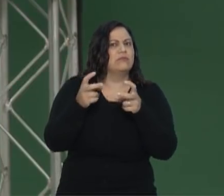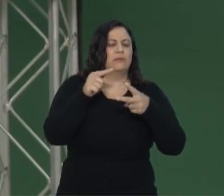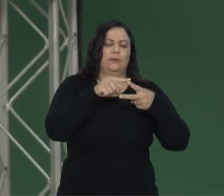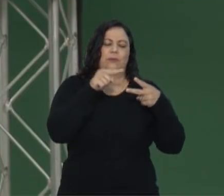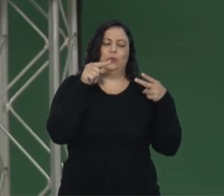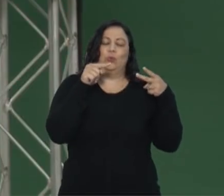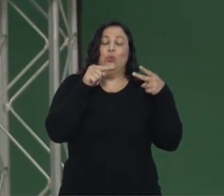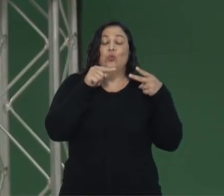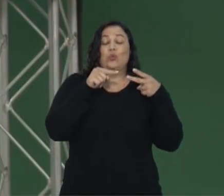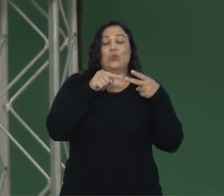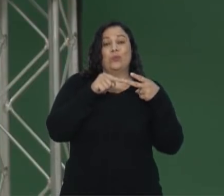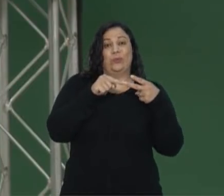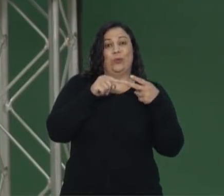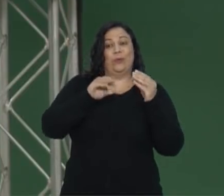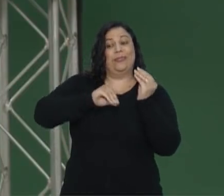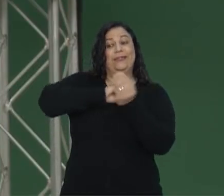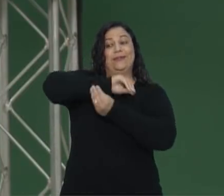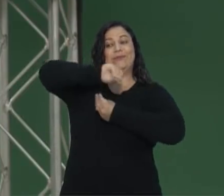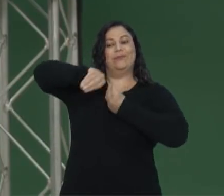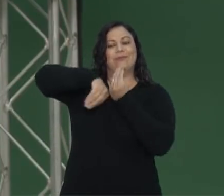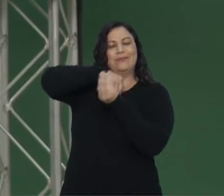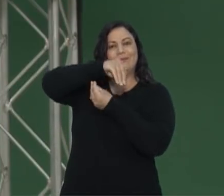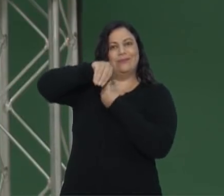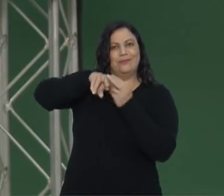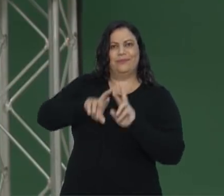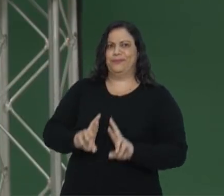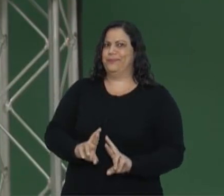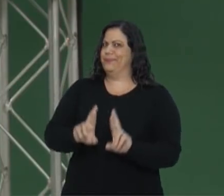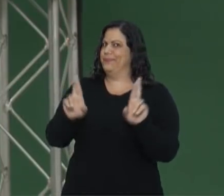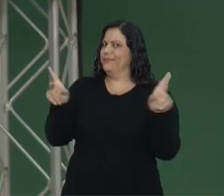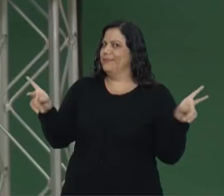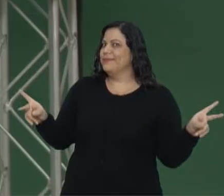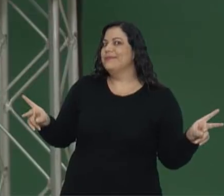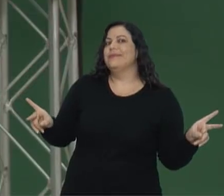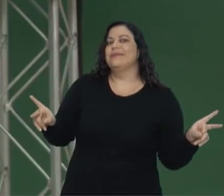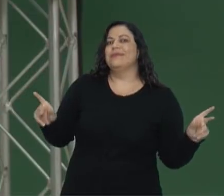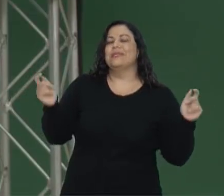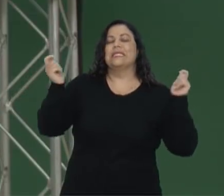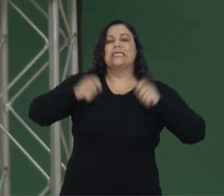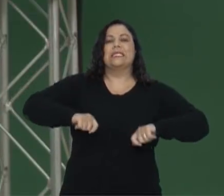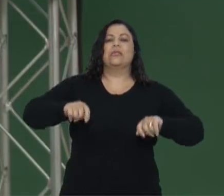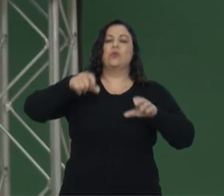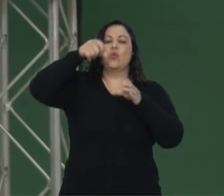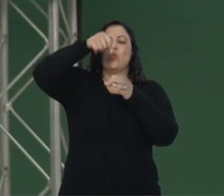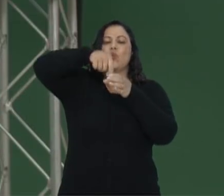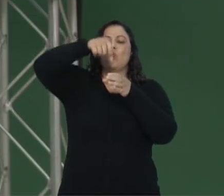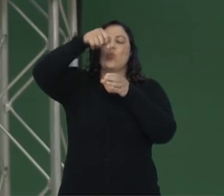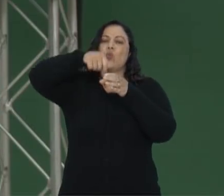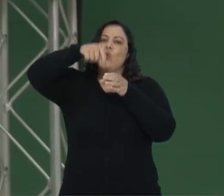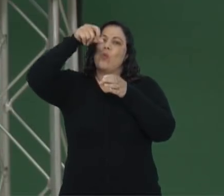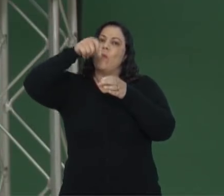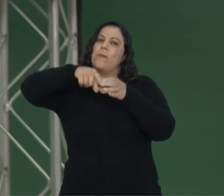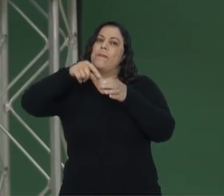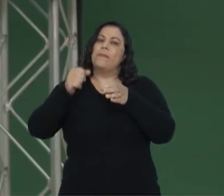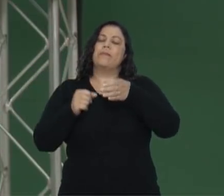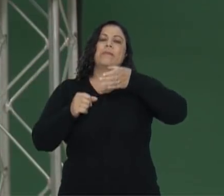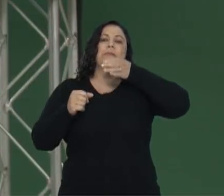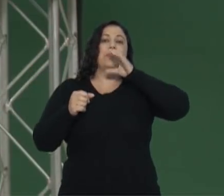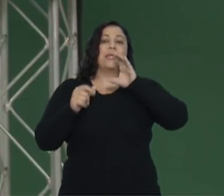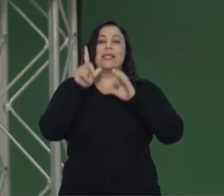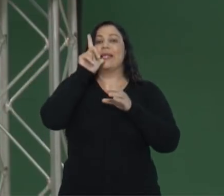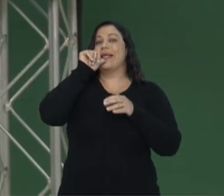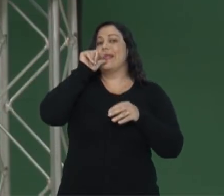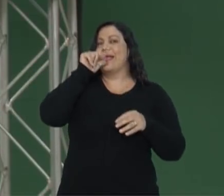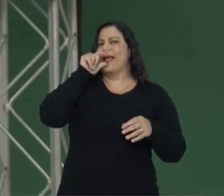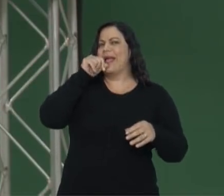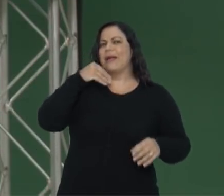reagentes distintos, o comprimido e a água. Muito parecido com a experiência que eu fiz na aula passada. Lembra quando